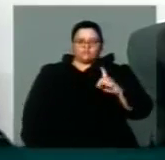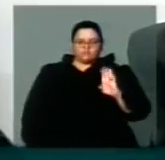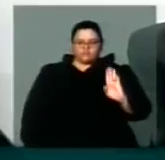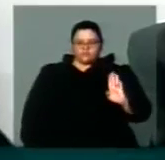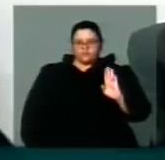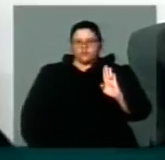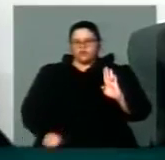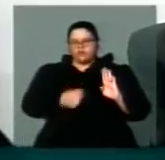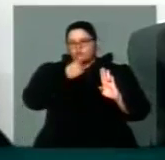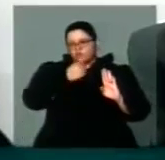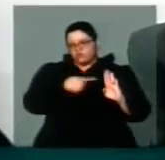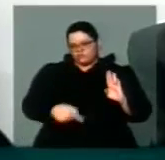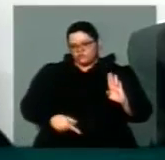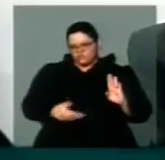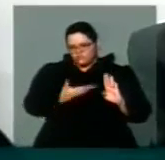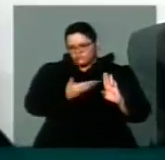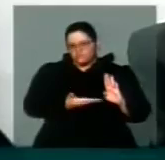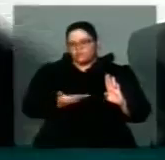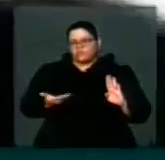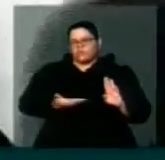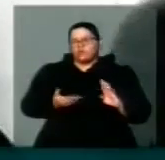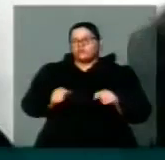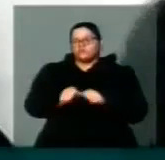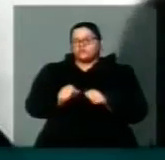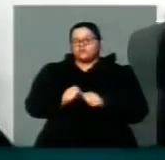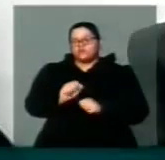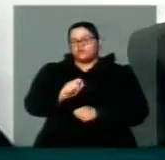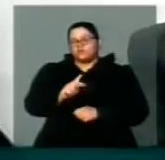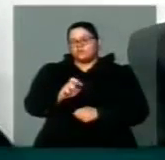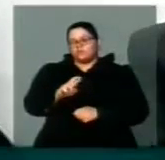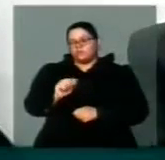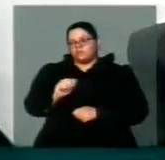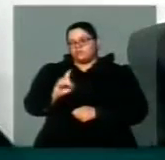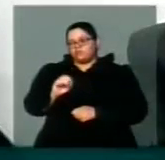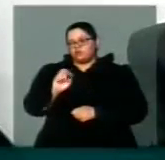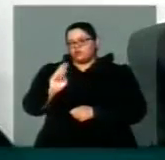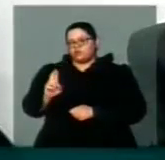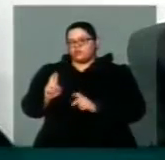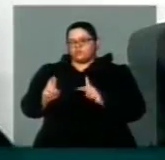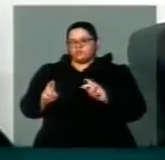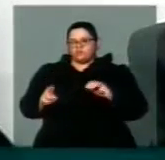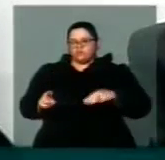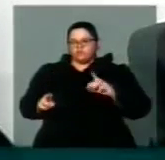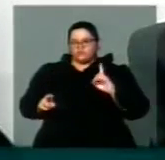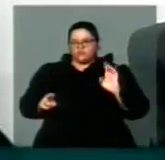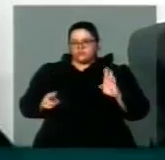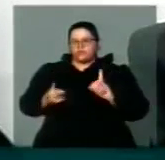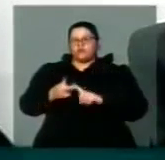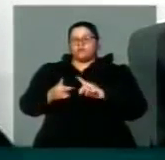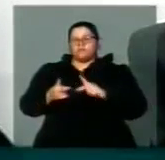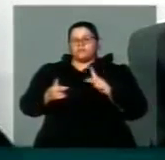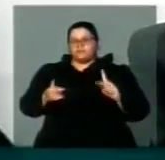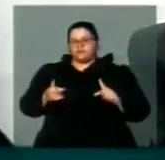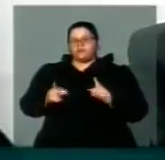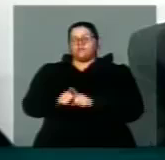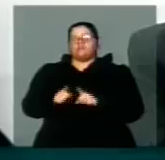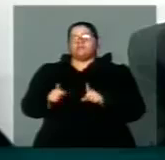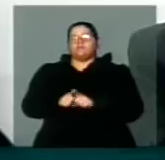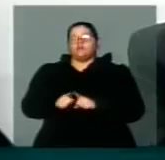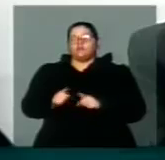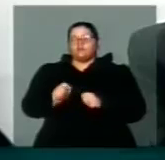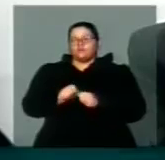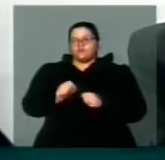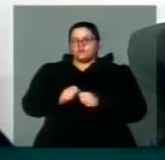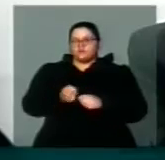Petrobras. Isso é, era operador do PMDB, tal qual o declarante era operador do PP. Que Fernando Soares, nesse sentido, viabilizava recursos em espécie